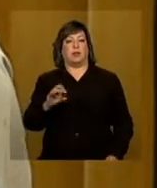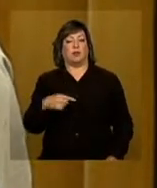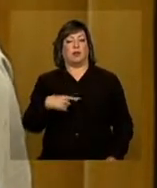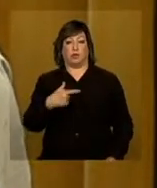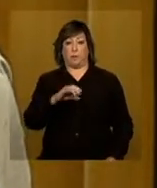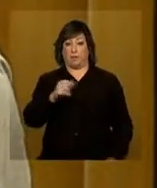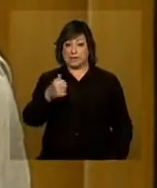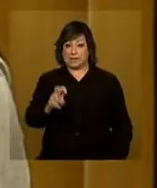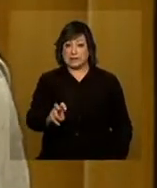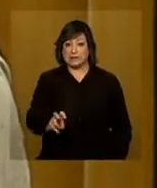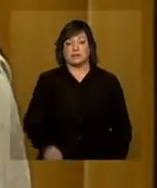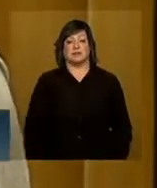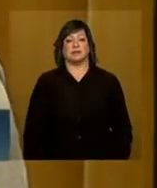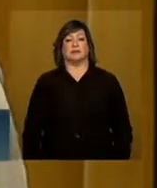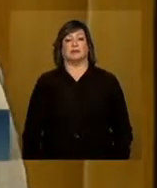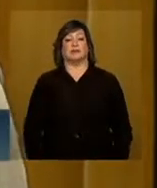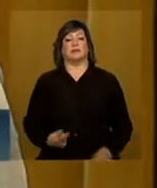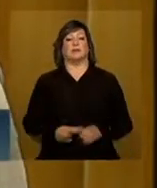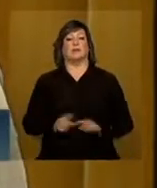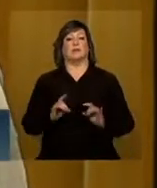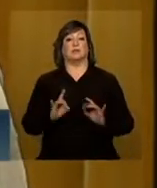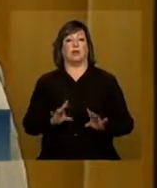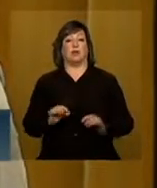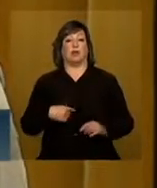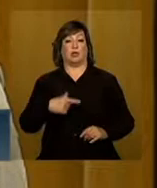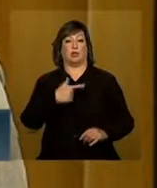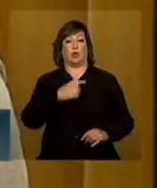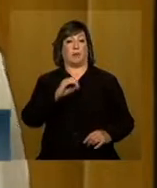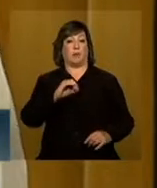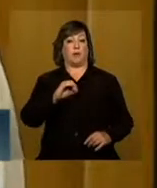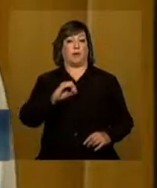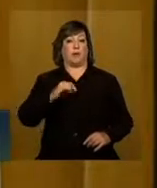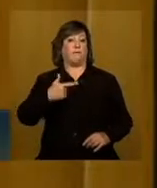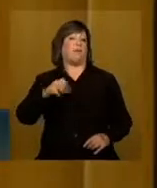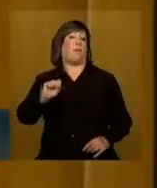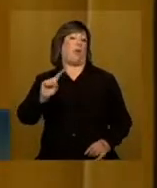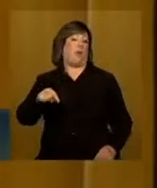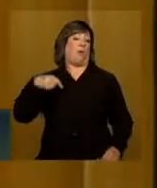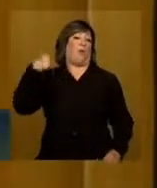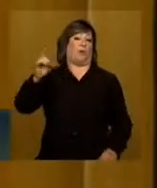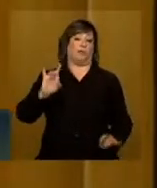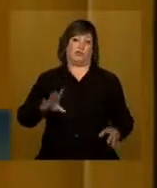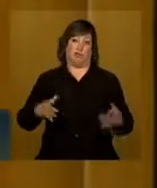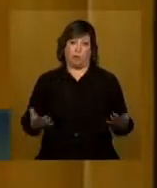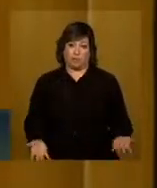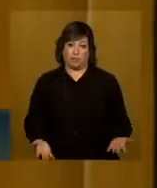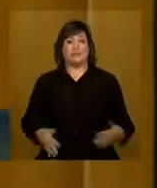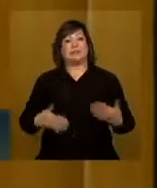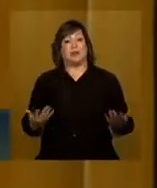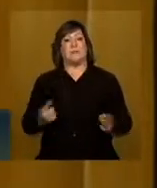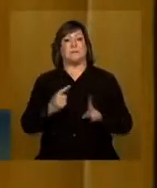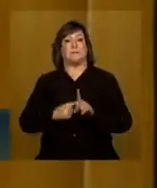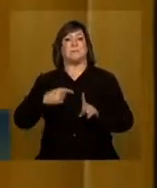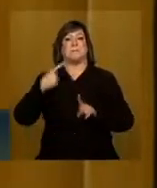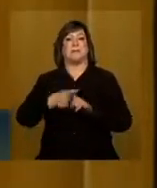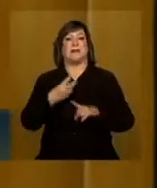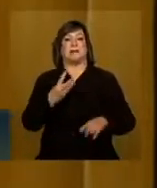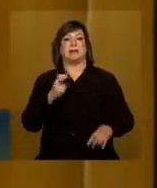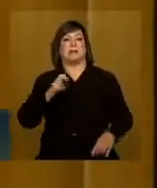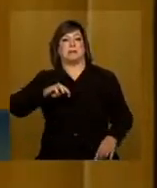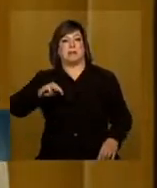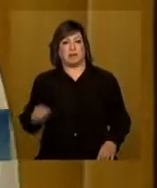2015, apenas em 2028. E assim, mais 35 milhões